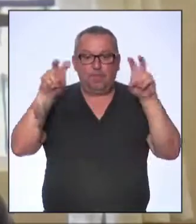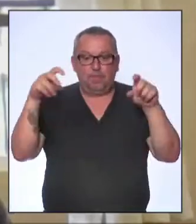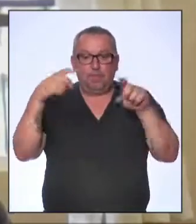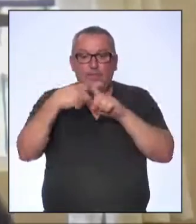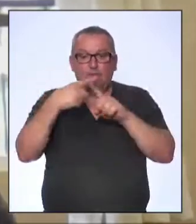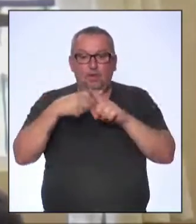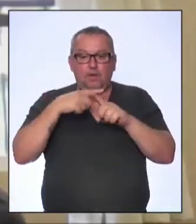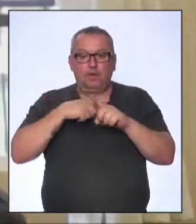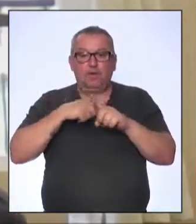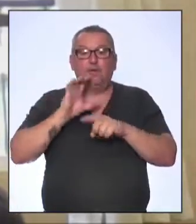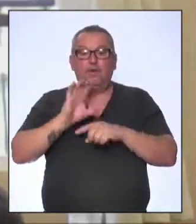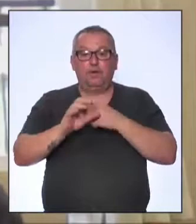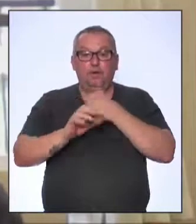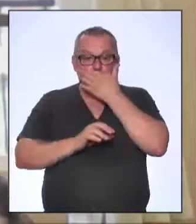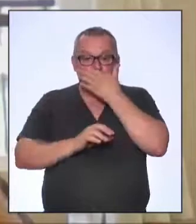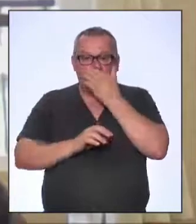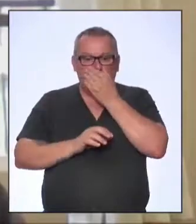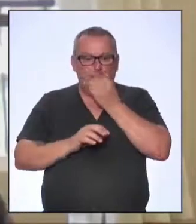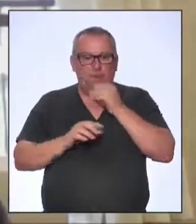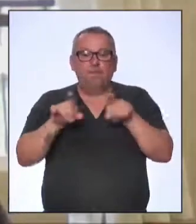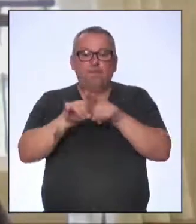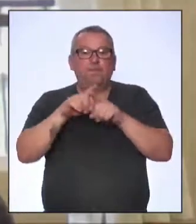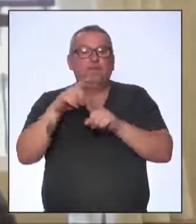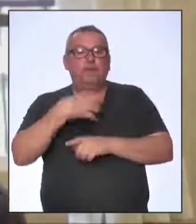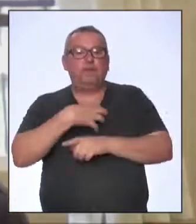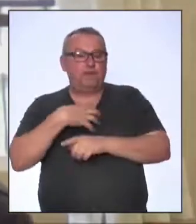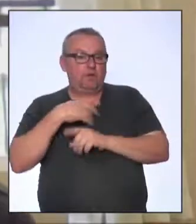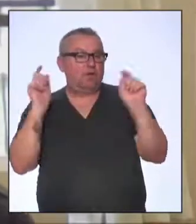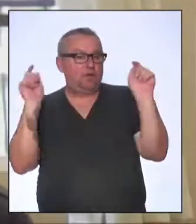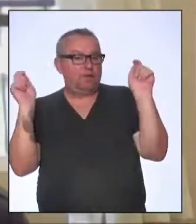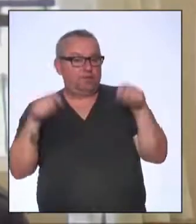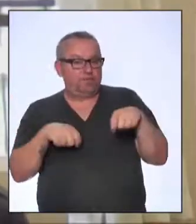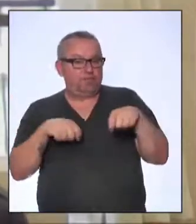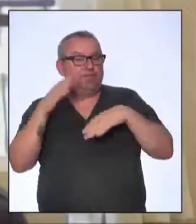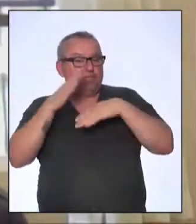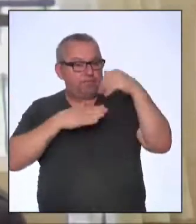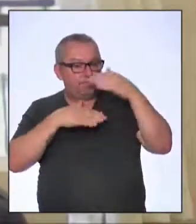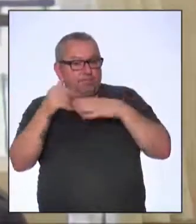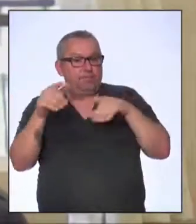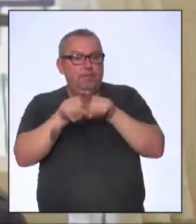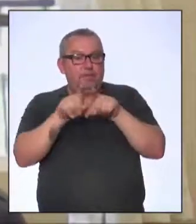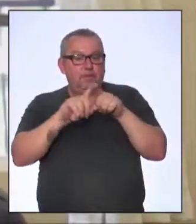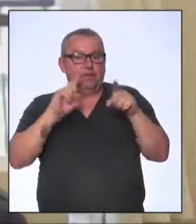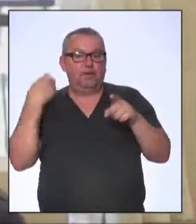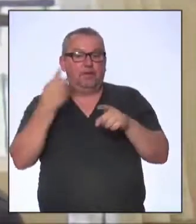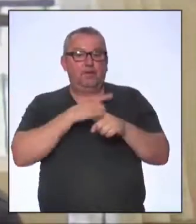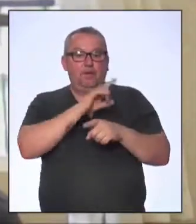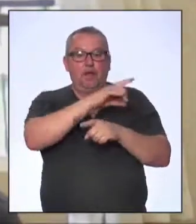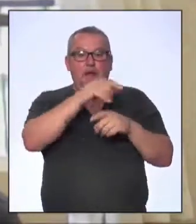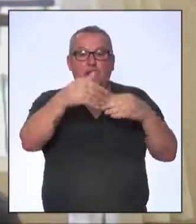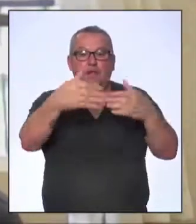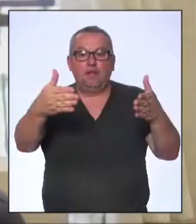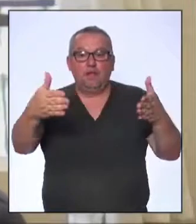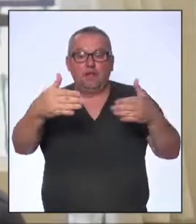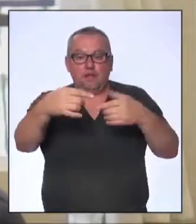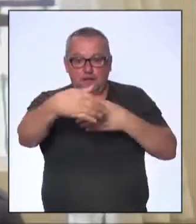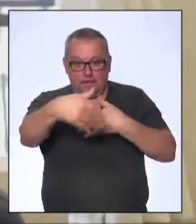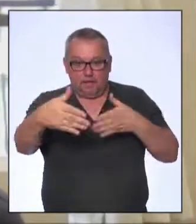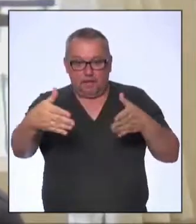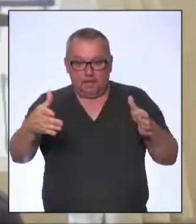nós temos tempo para isso, nessa forma de capacitação. Nós temos, cada sala tem os grupos,